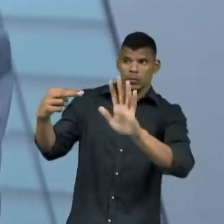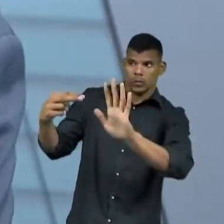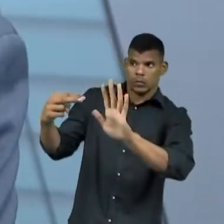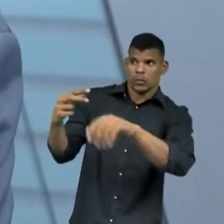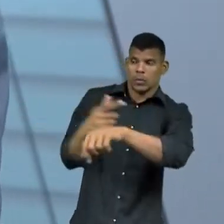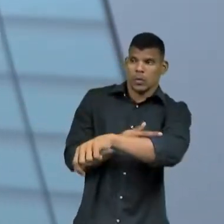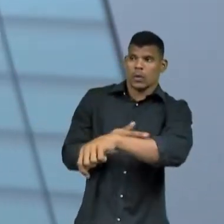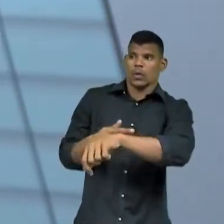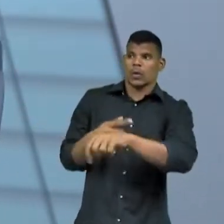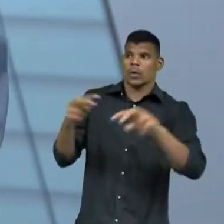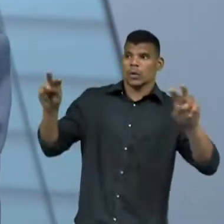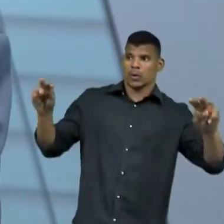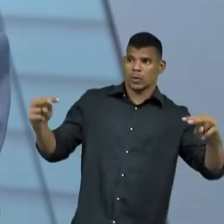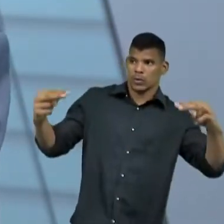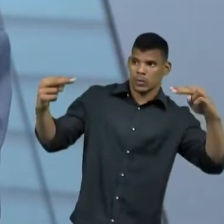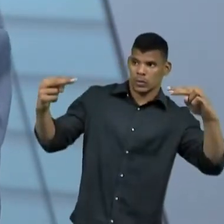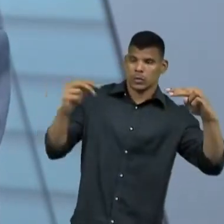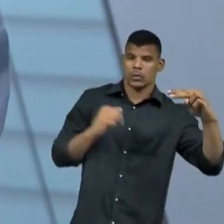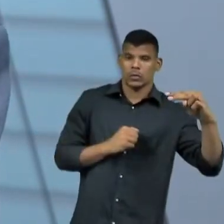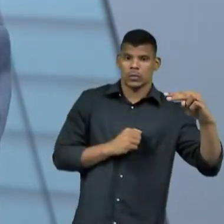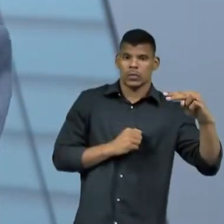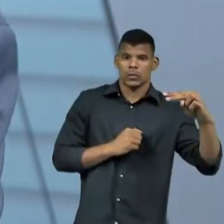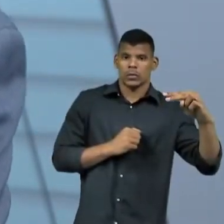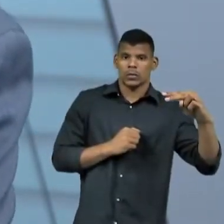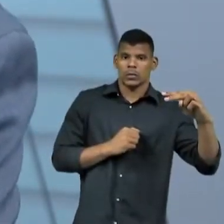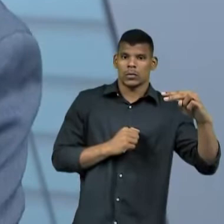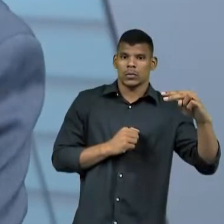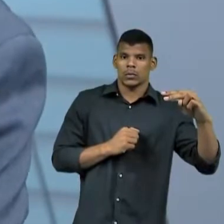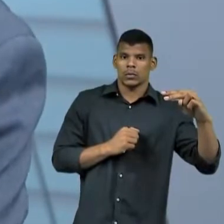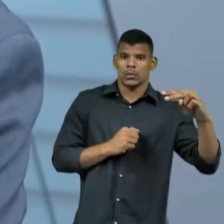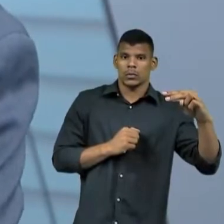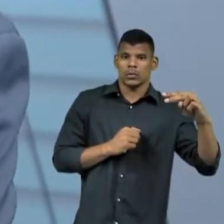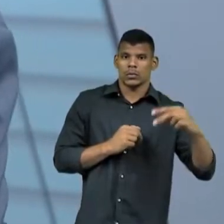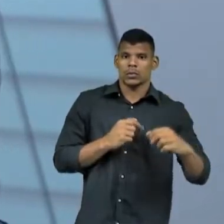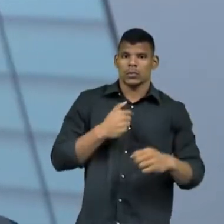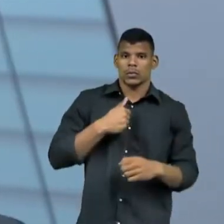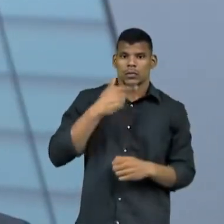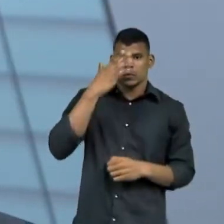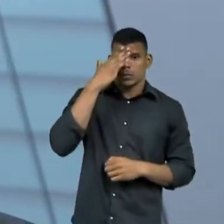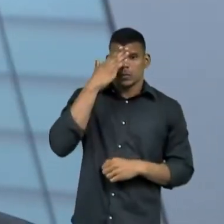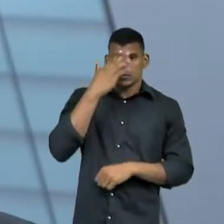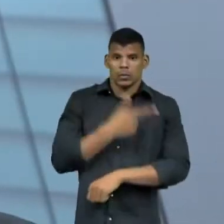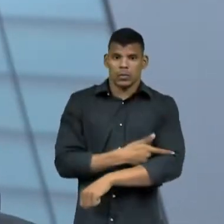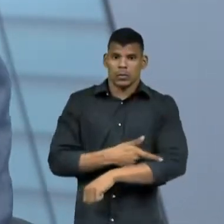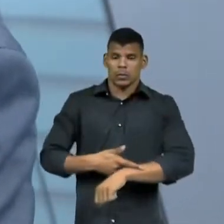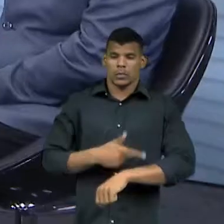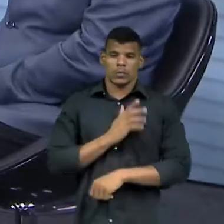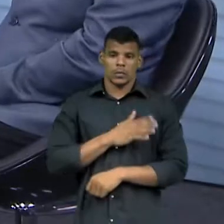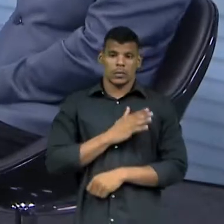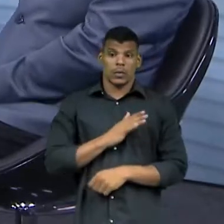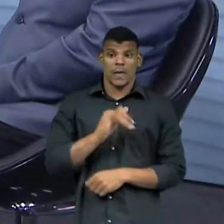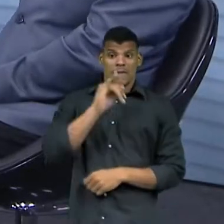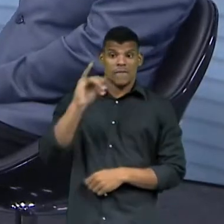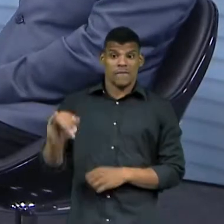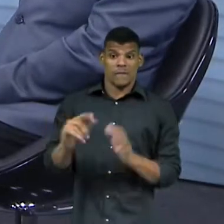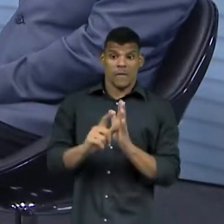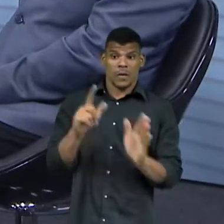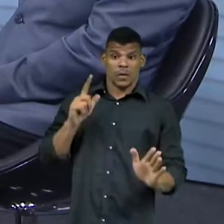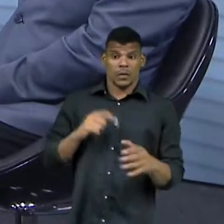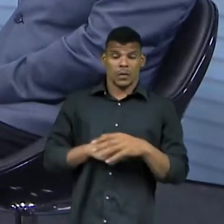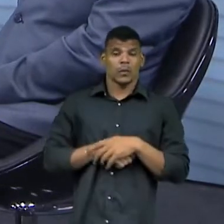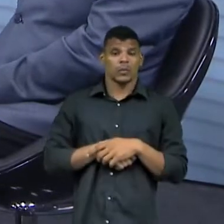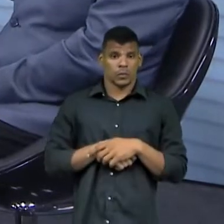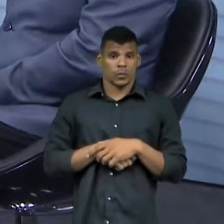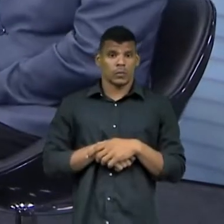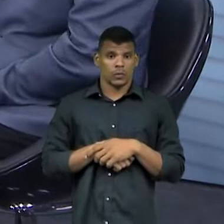ele não disse mas Ele olhou e disse Calma eu sei das tuas fraquezas acalma teu coração e ele tinha avisado antes né avado é disse